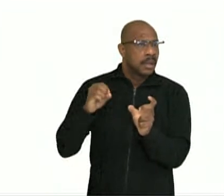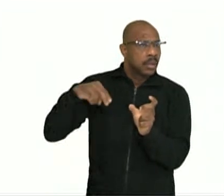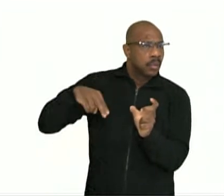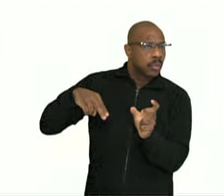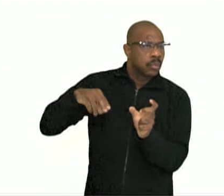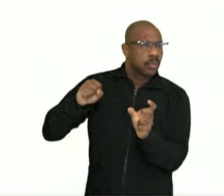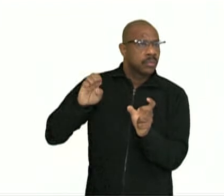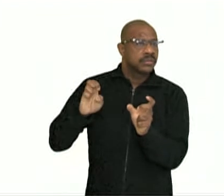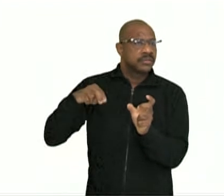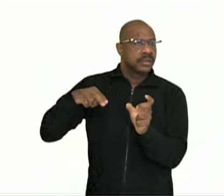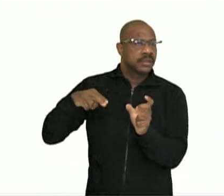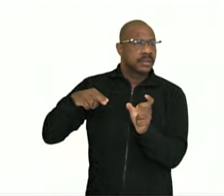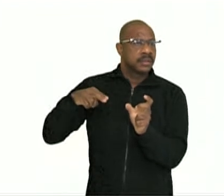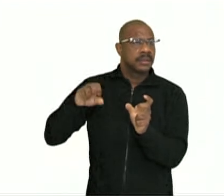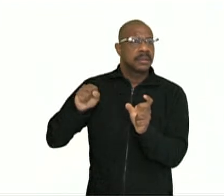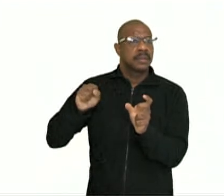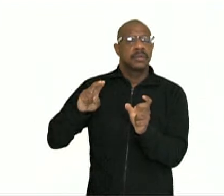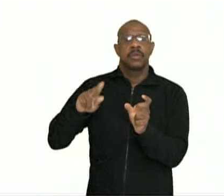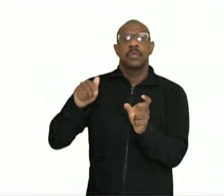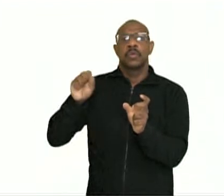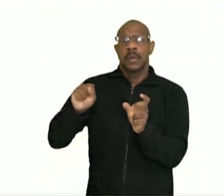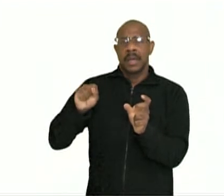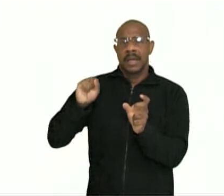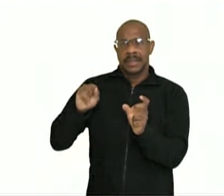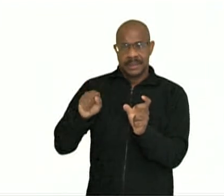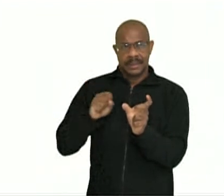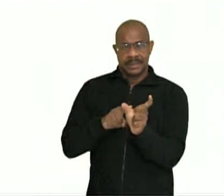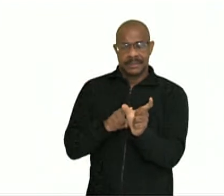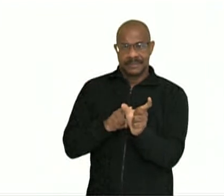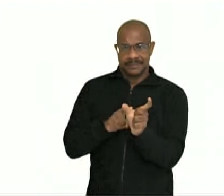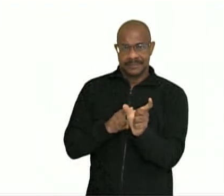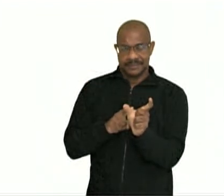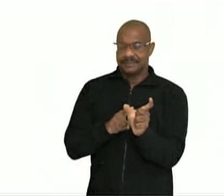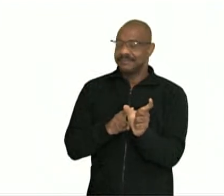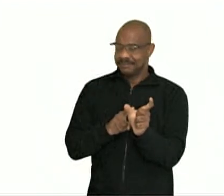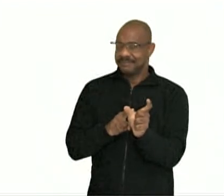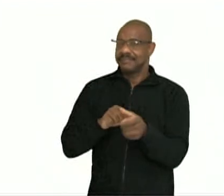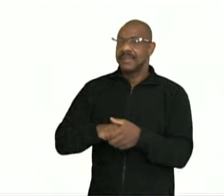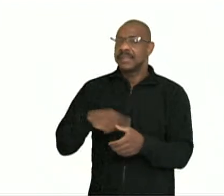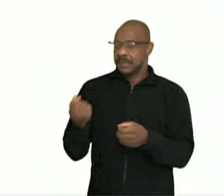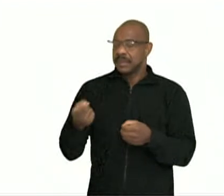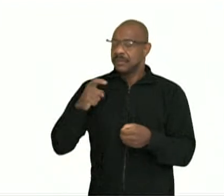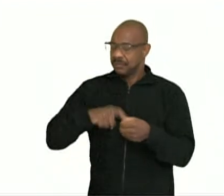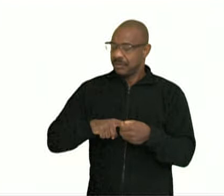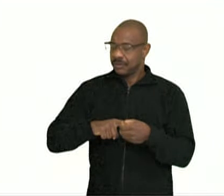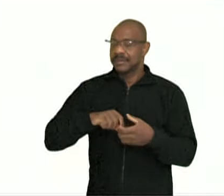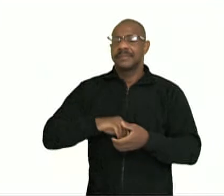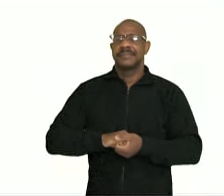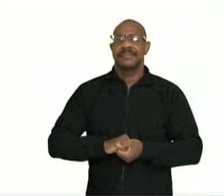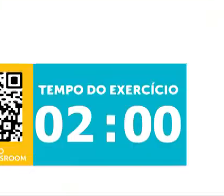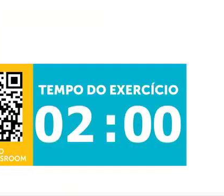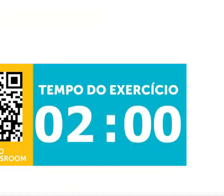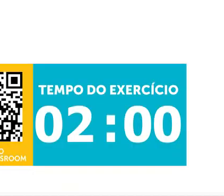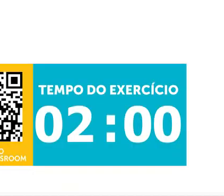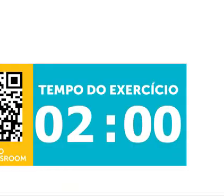significa consensuais? Pega a dica aí. Eu volto daqui a pouco gabaritar contigo.